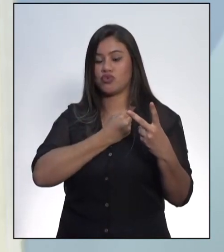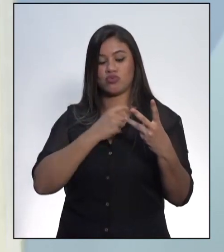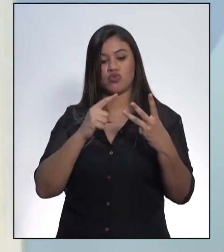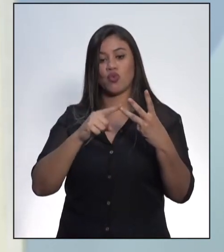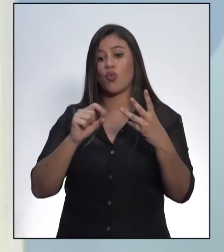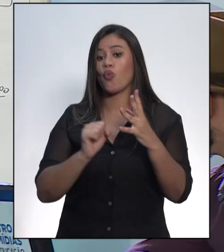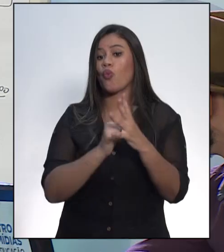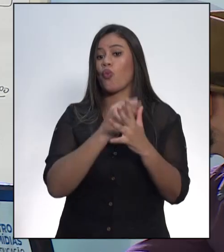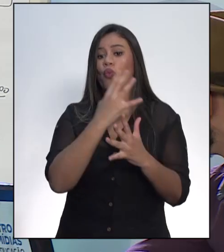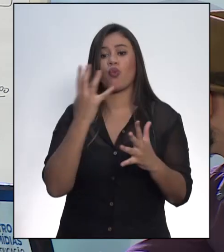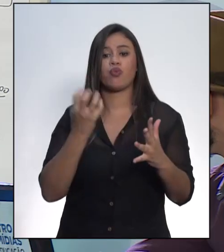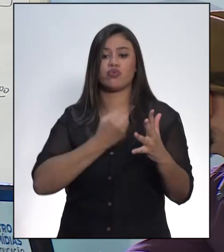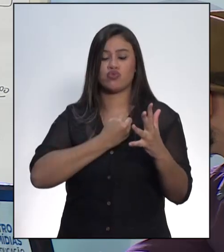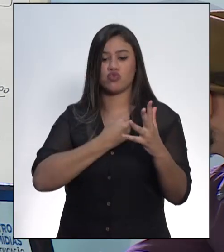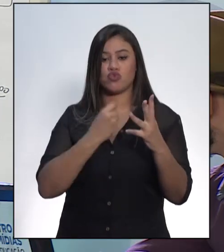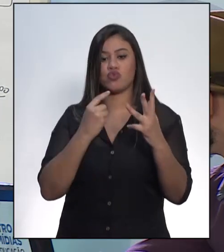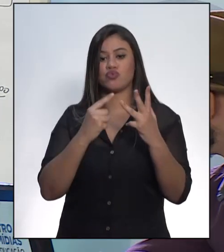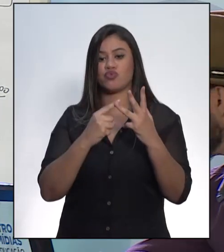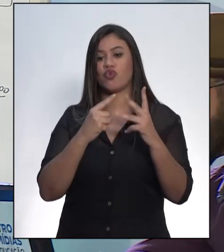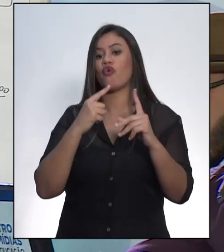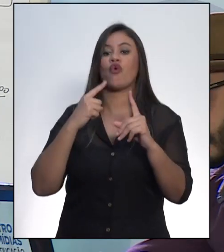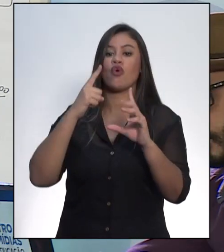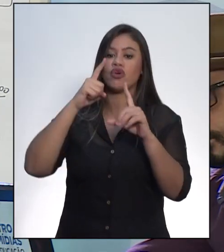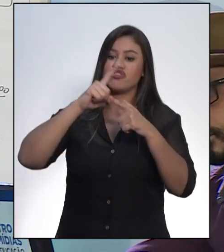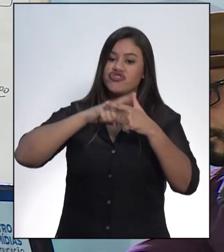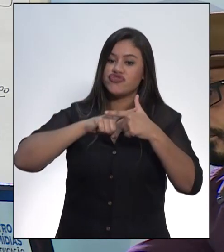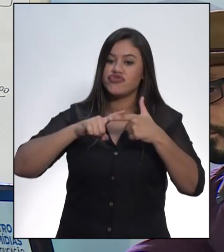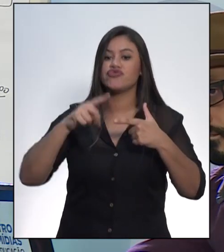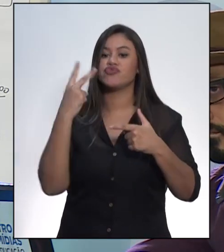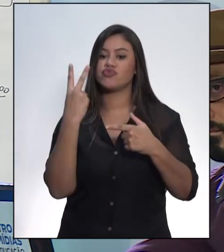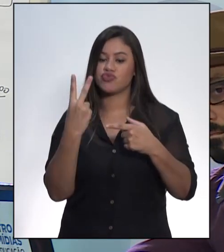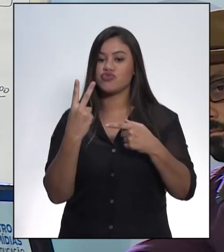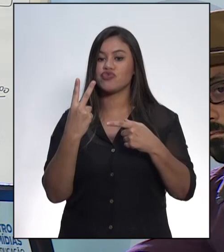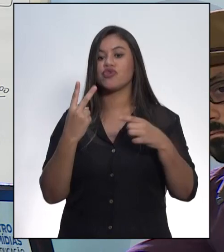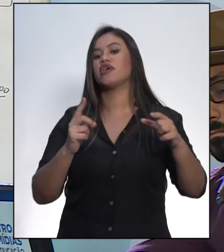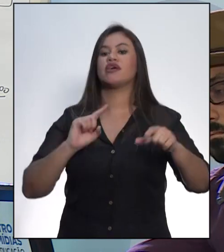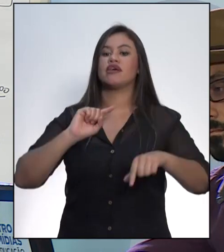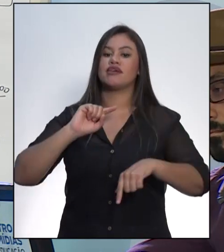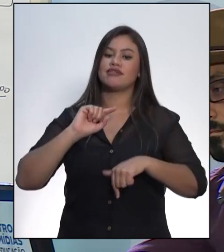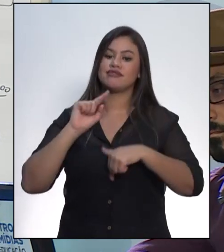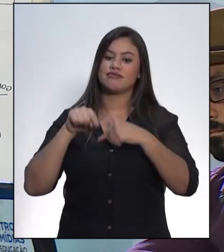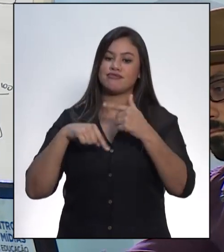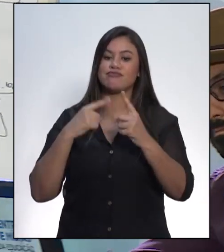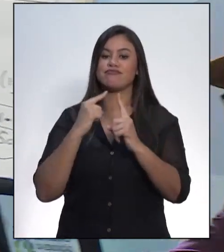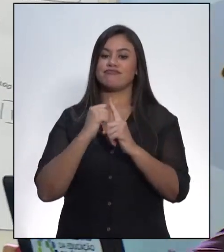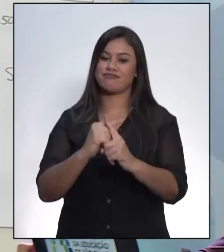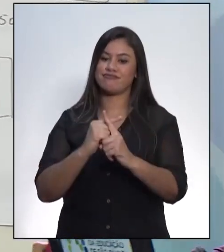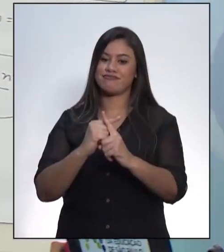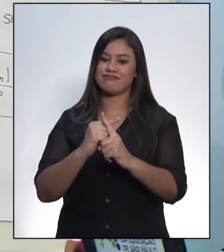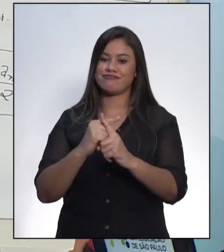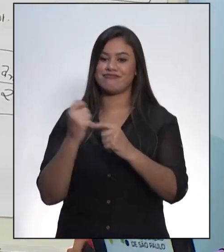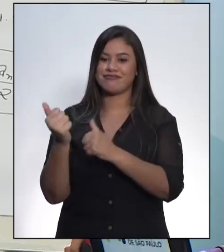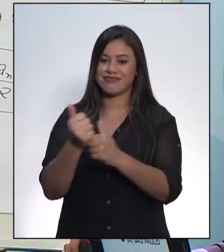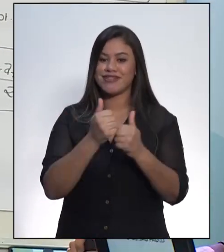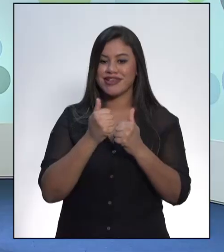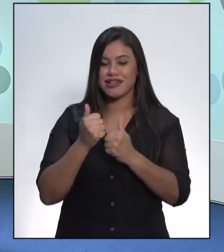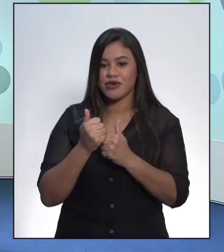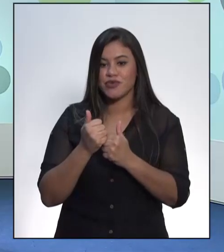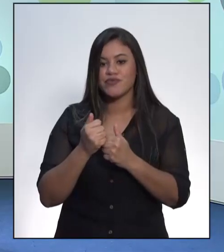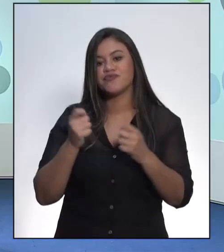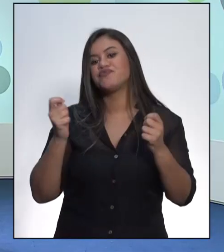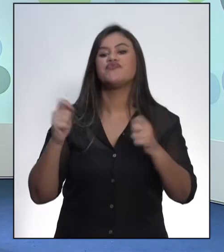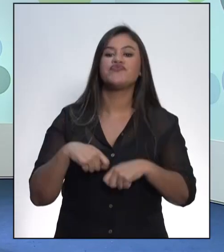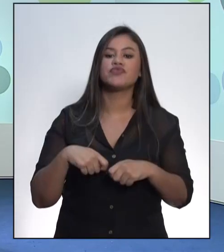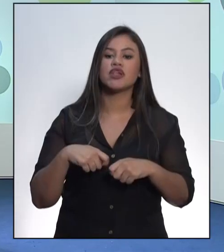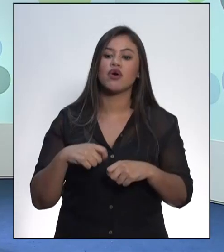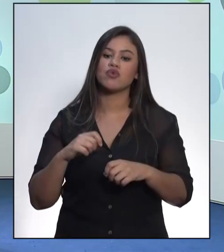basicamente é copiar o que está aqui, e dividir por 2. É assim que nós podemos resolver ou exemplificar